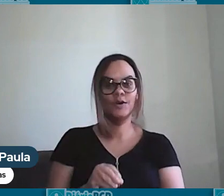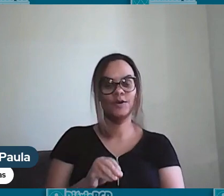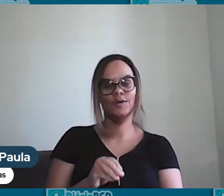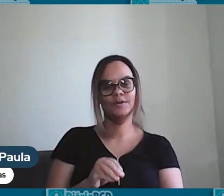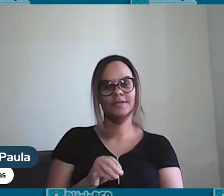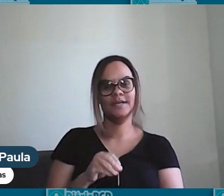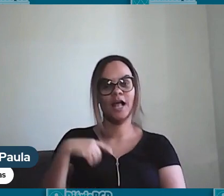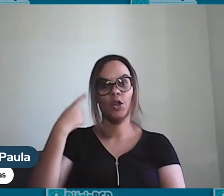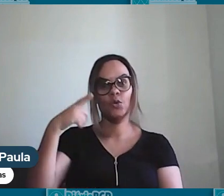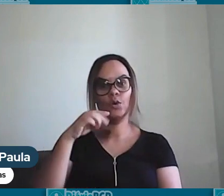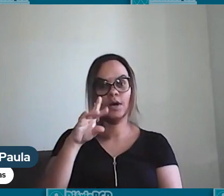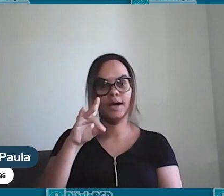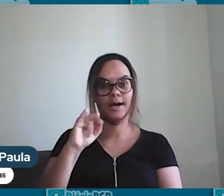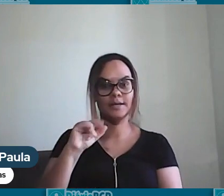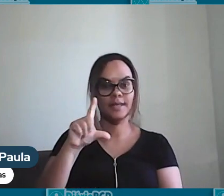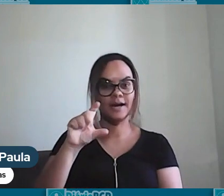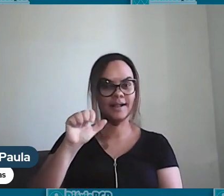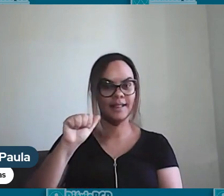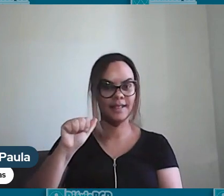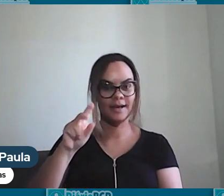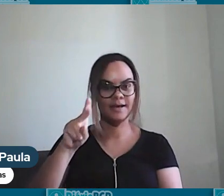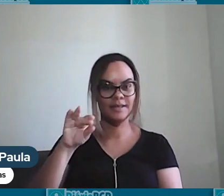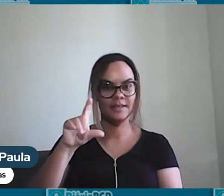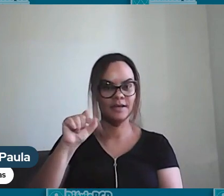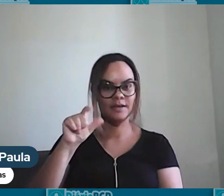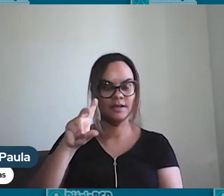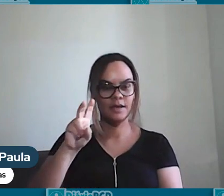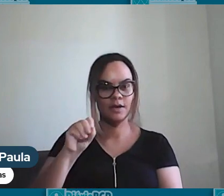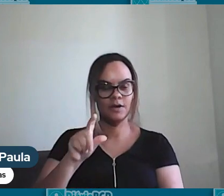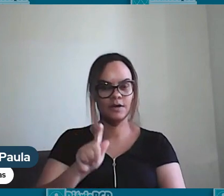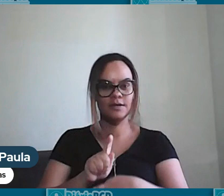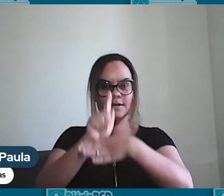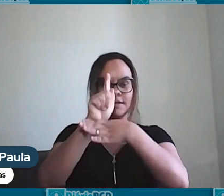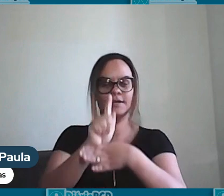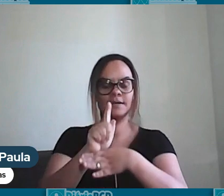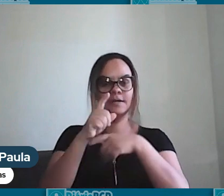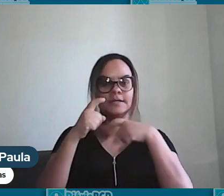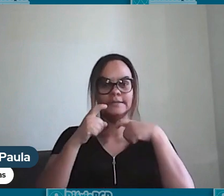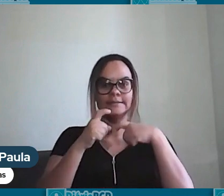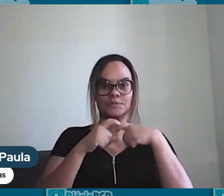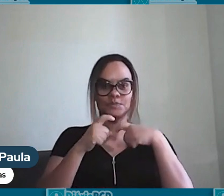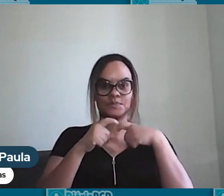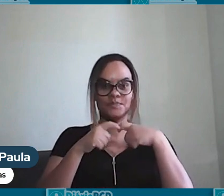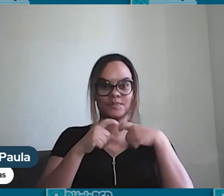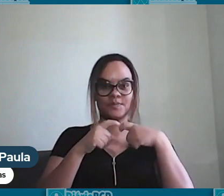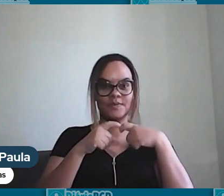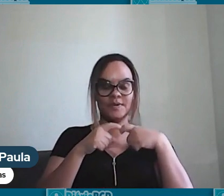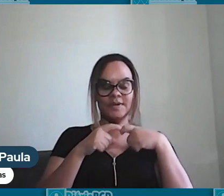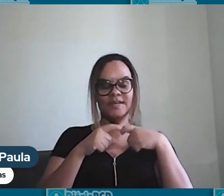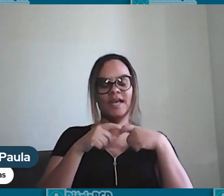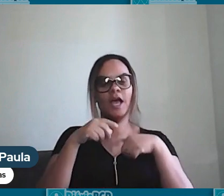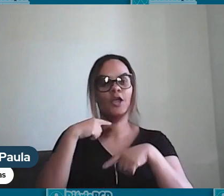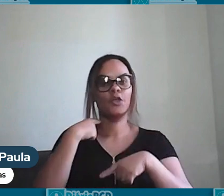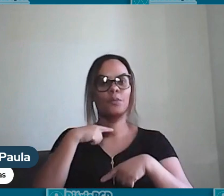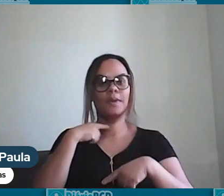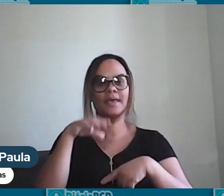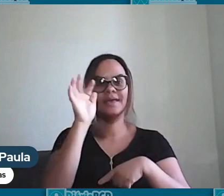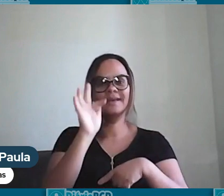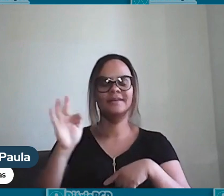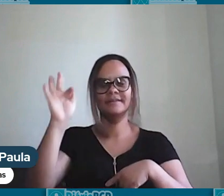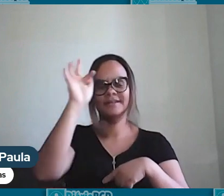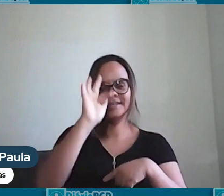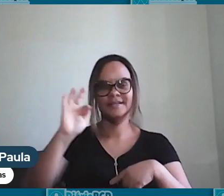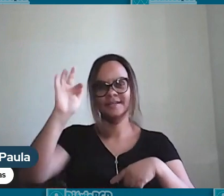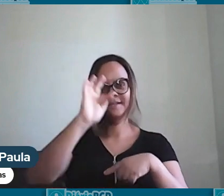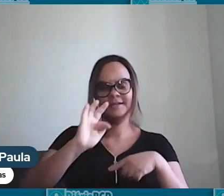Laila Vilela. Ela possui graduação em Medicina pela Universidade Federal de Minas Gerais, residência em